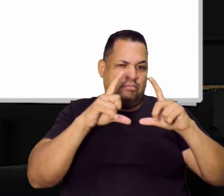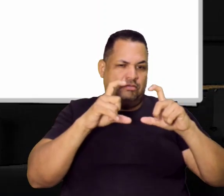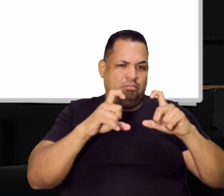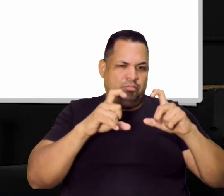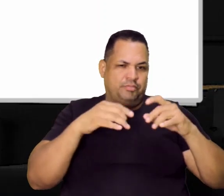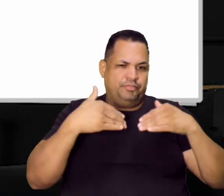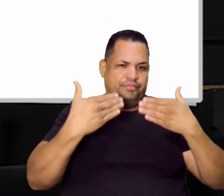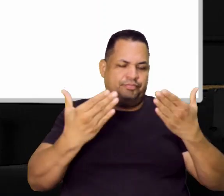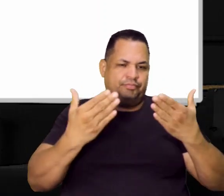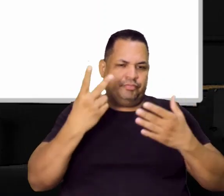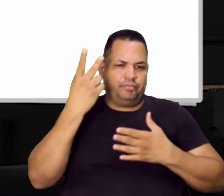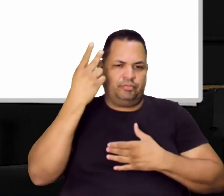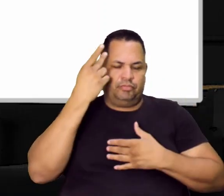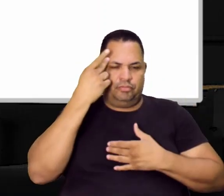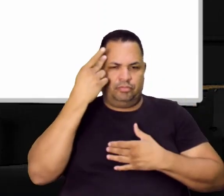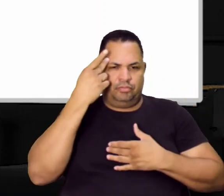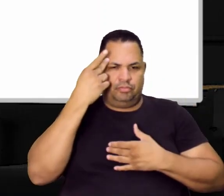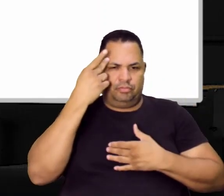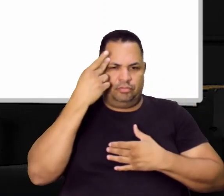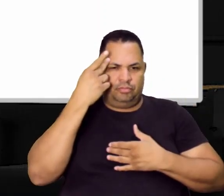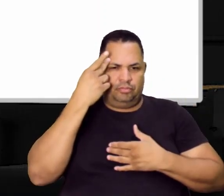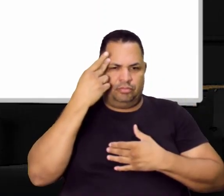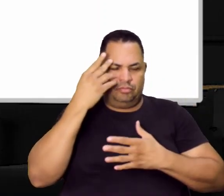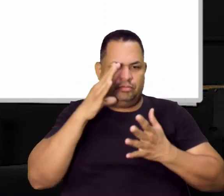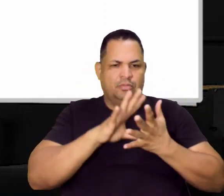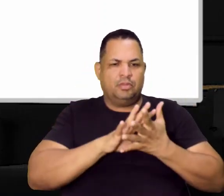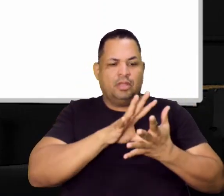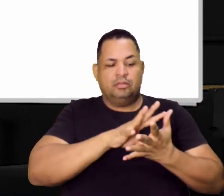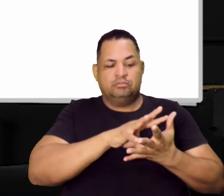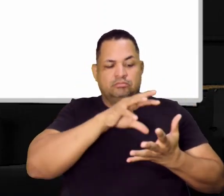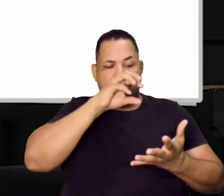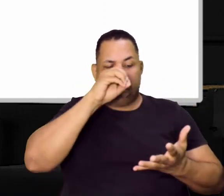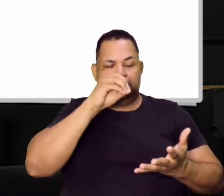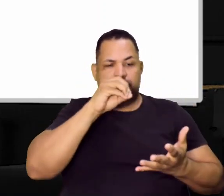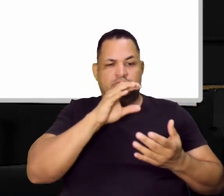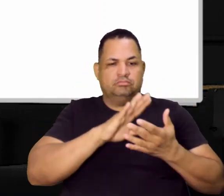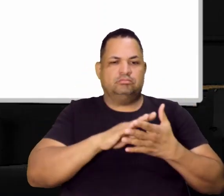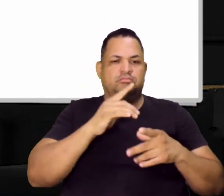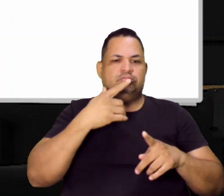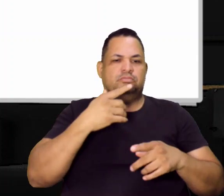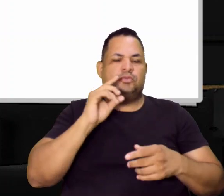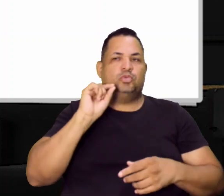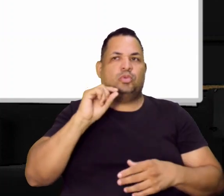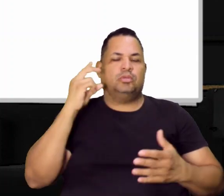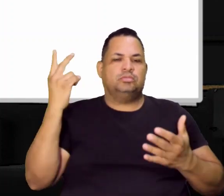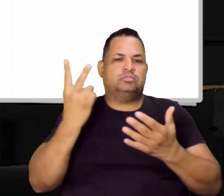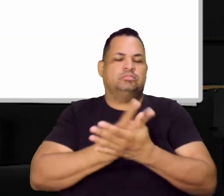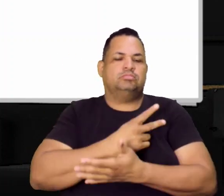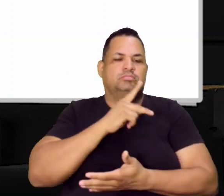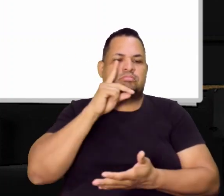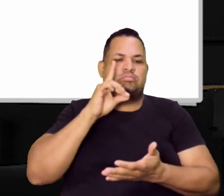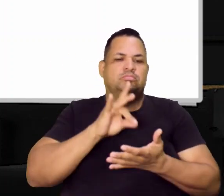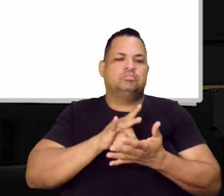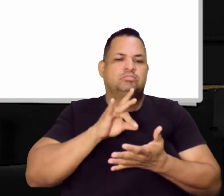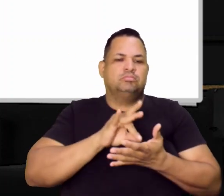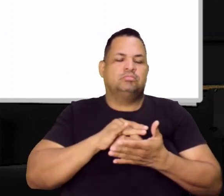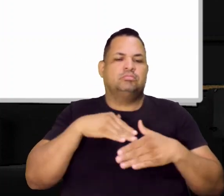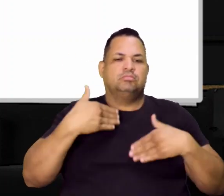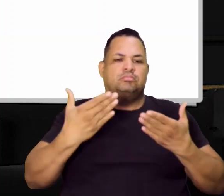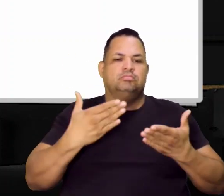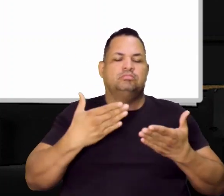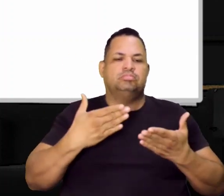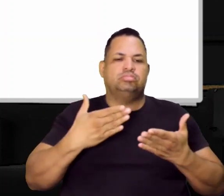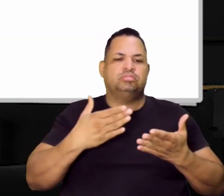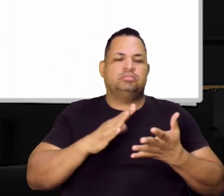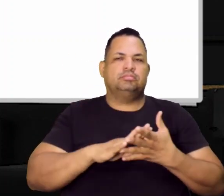né, geralmente é retirada de um fato real, de questões ali que